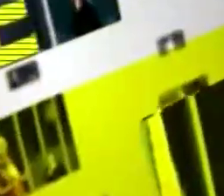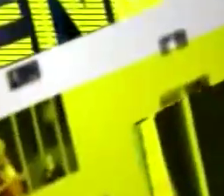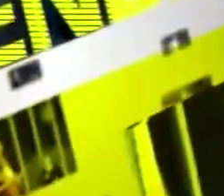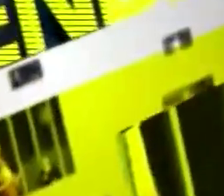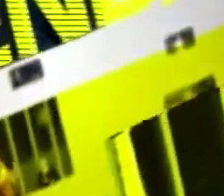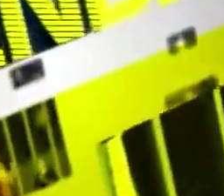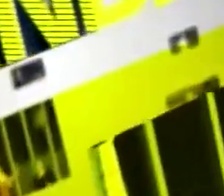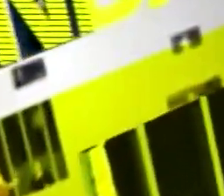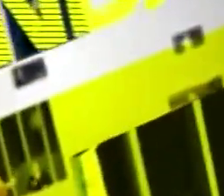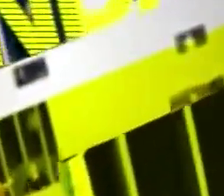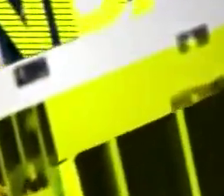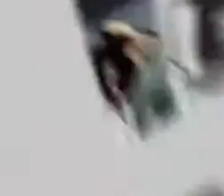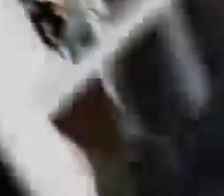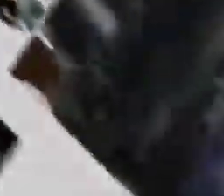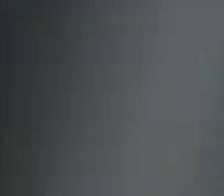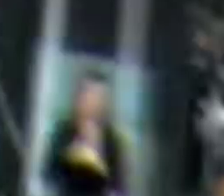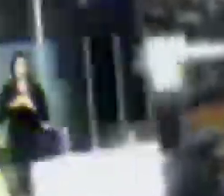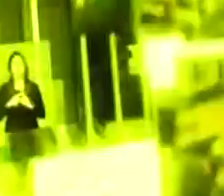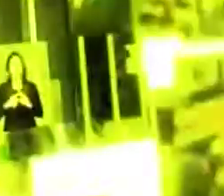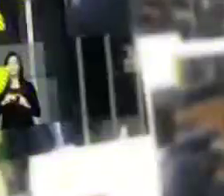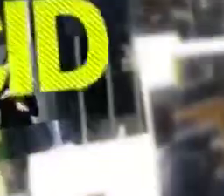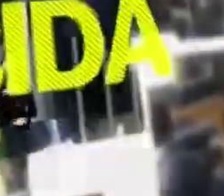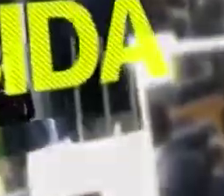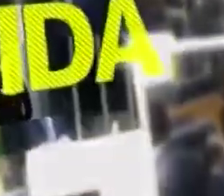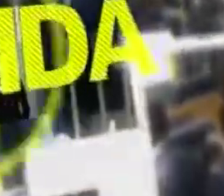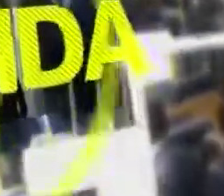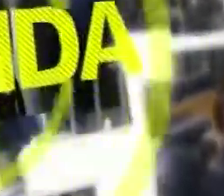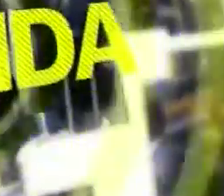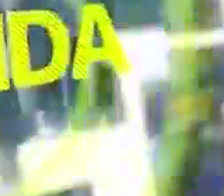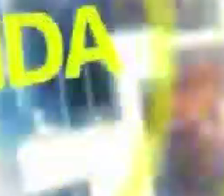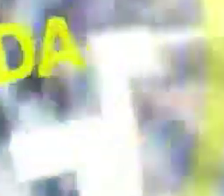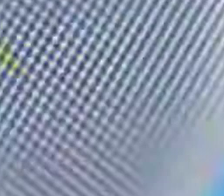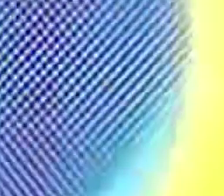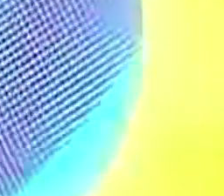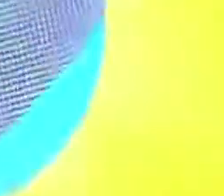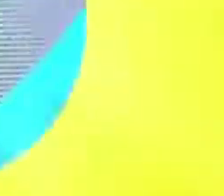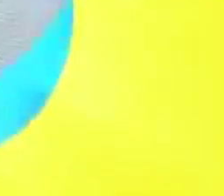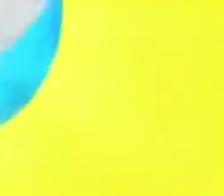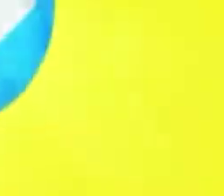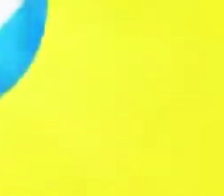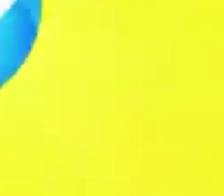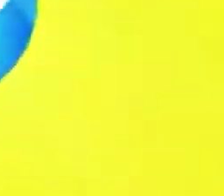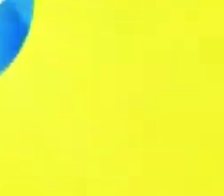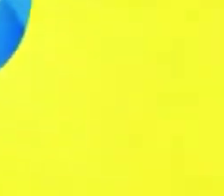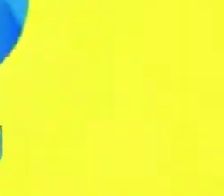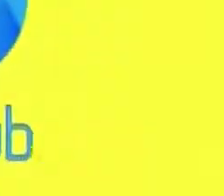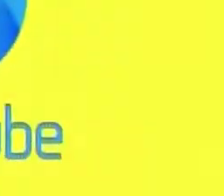Um segundo encaminhamento. Ministério de Santos, no meu estado de São Paulo.